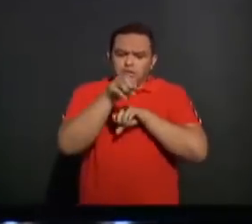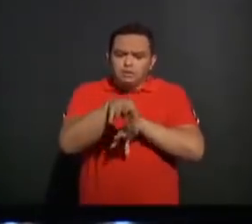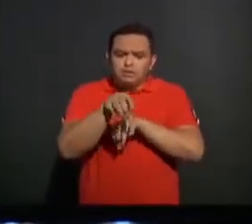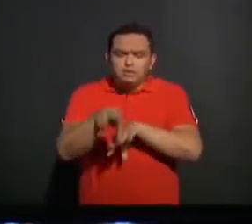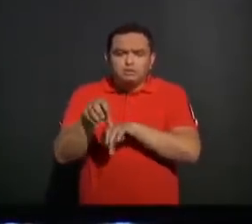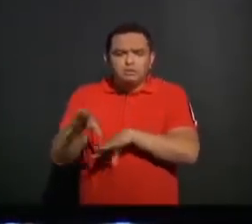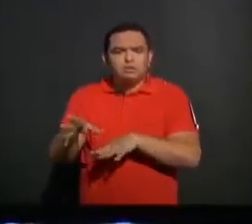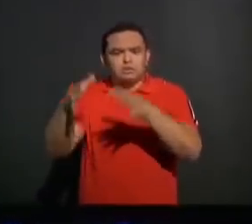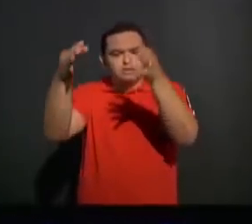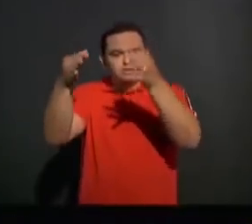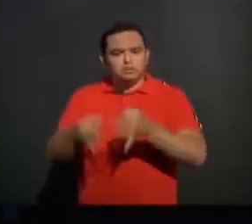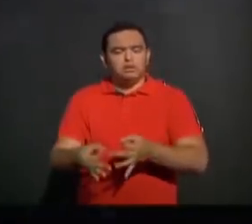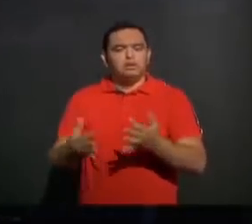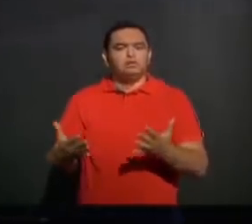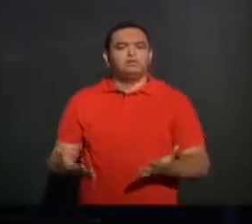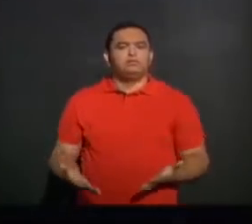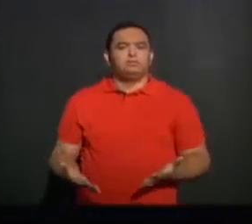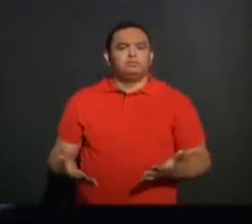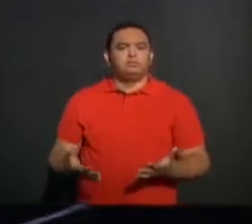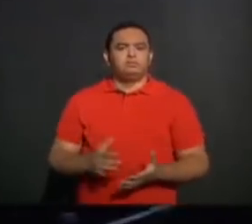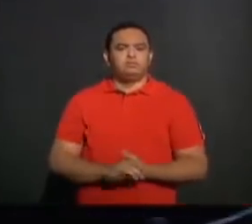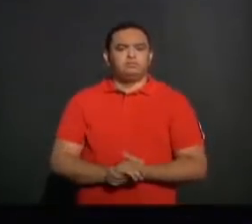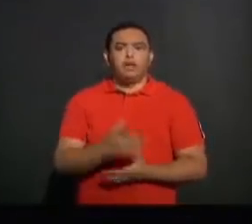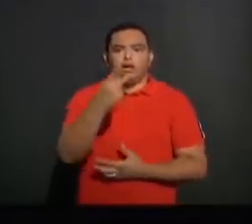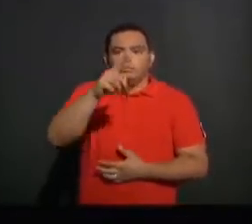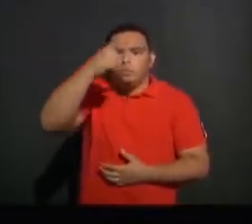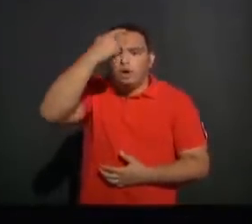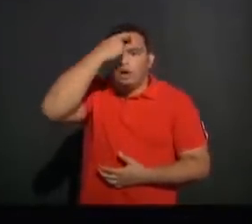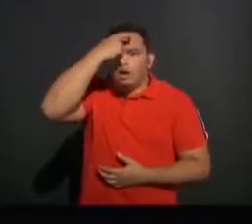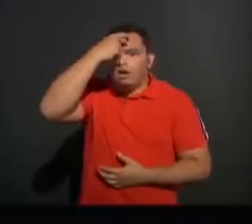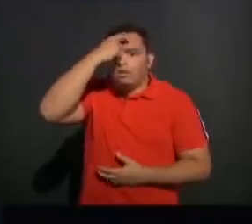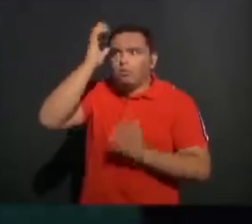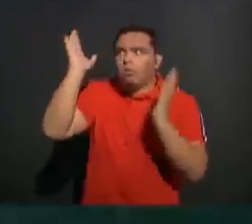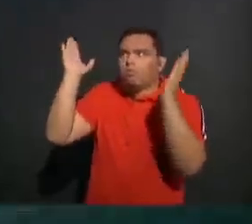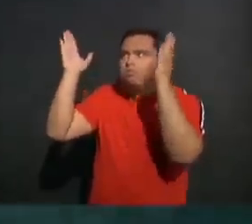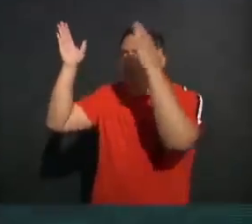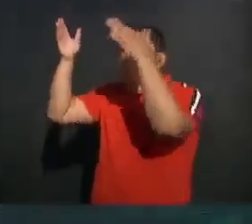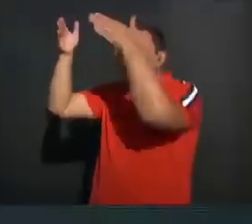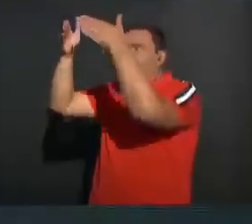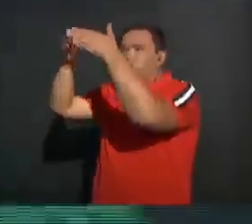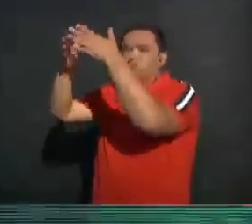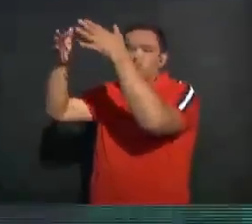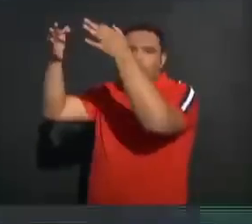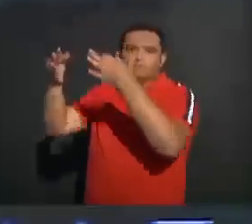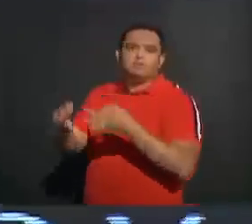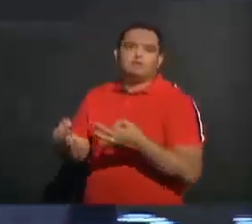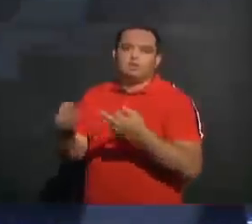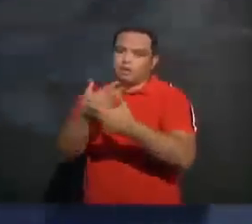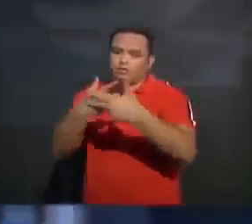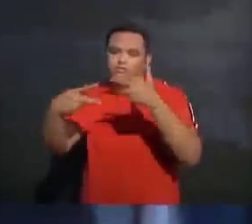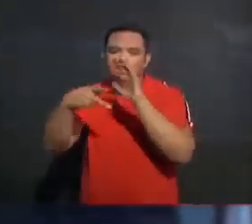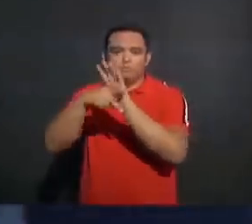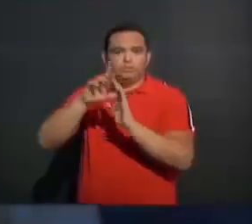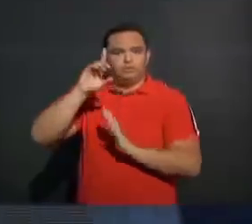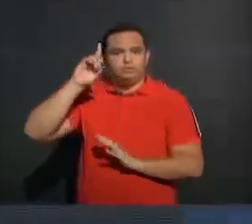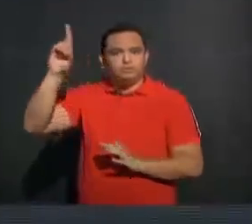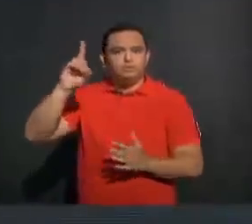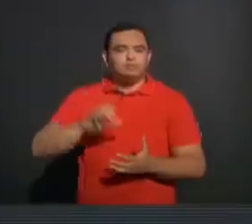doutrinação para o bem, para colocar sua cabeça militarizada, mas nas coisas do